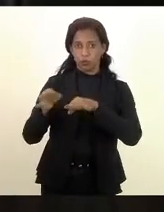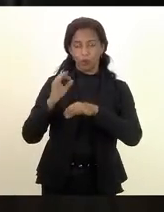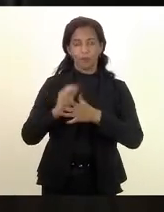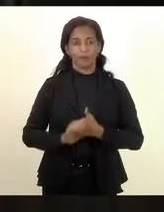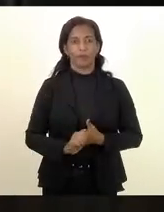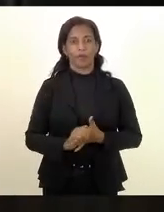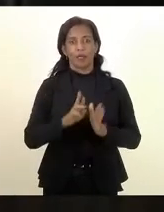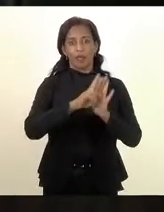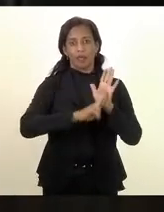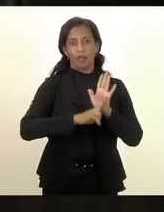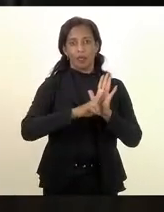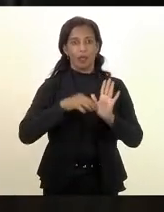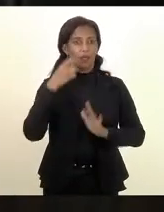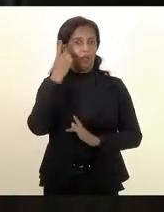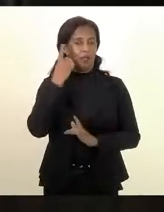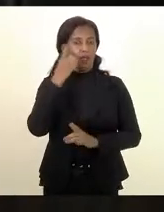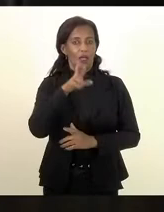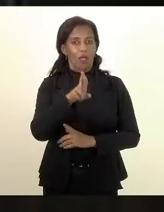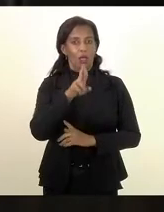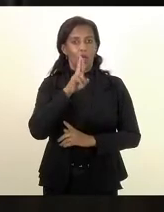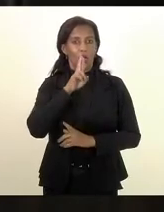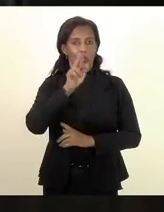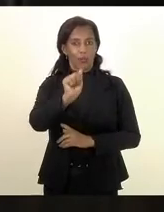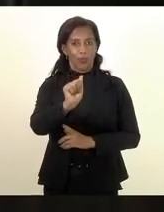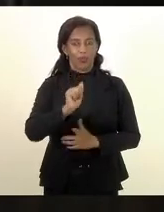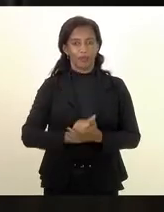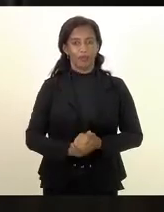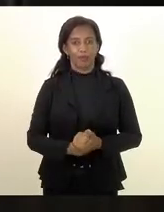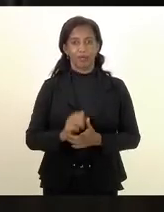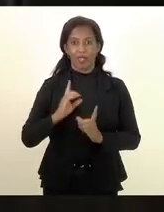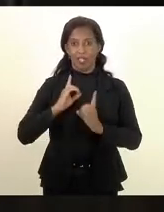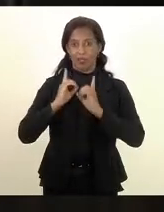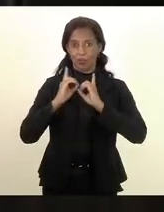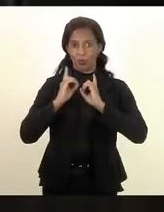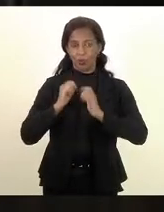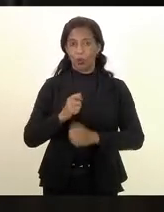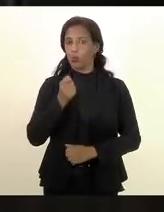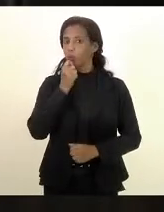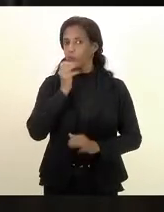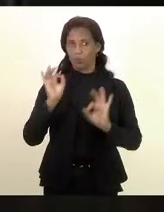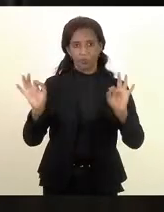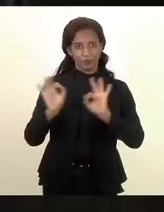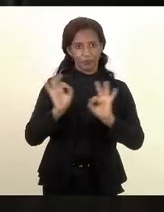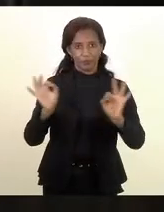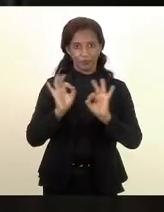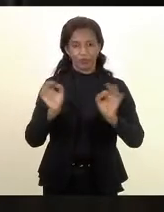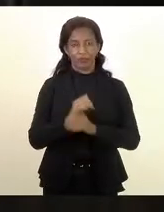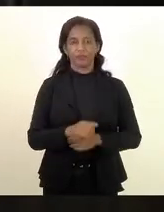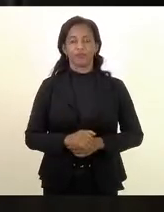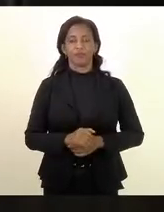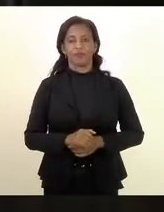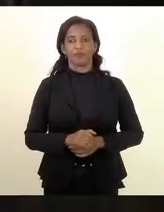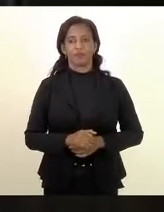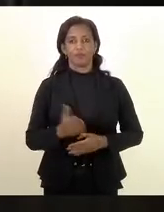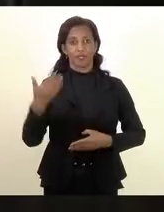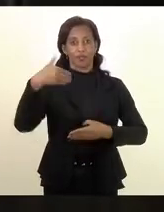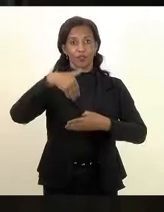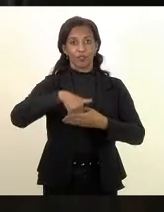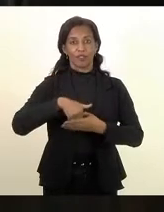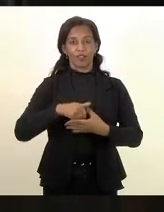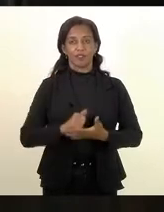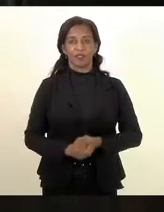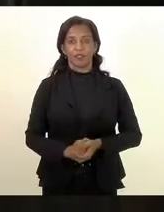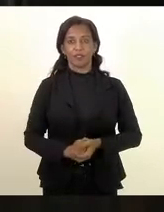relator deputado Rodrigo Amorim em discussão não havendo quem queira discutir encerrada a discussão em votação